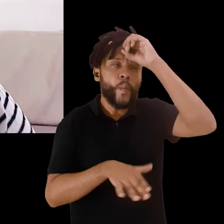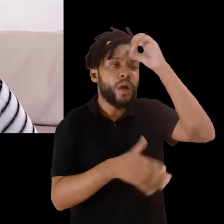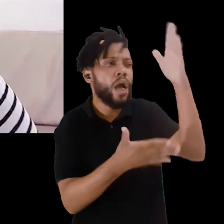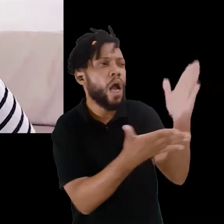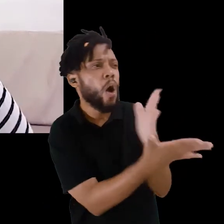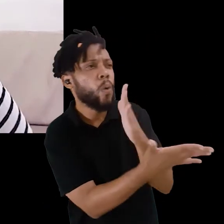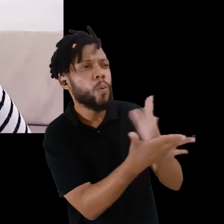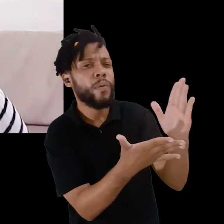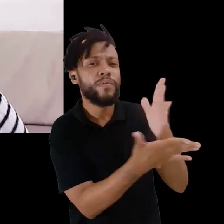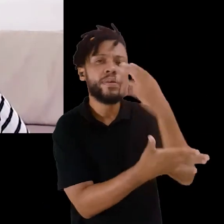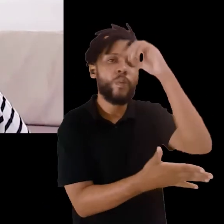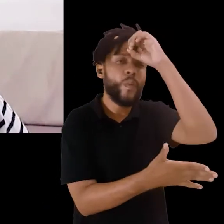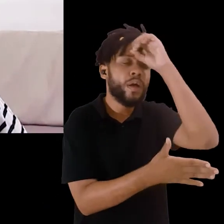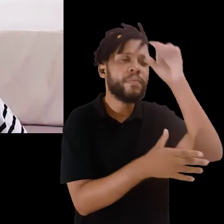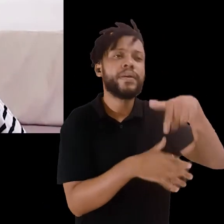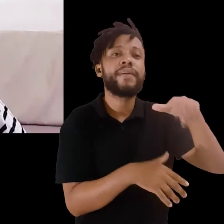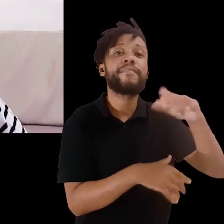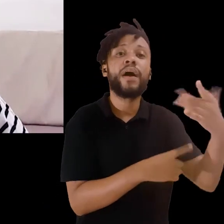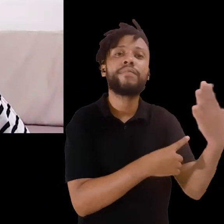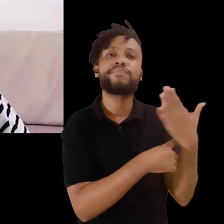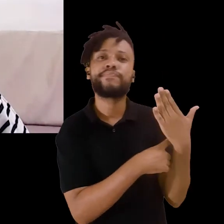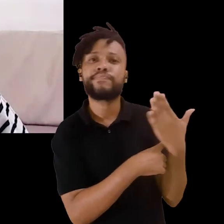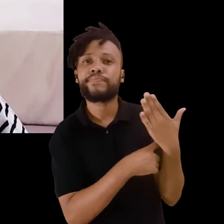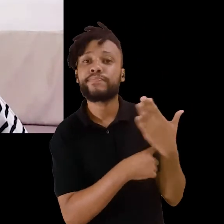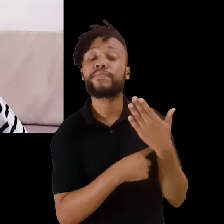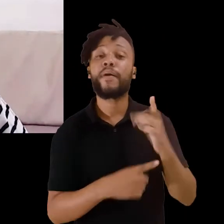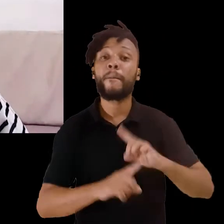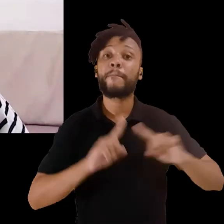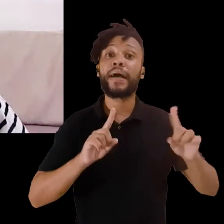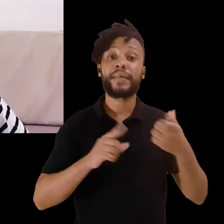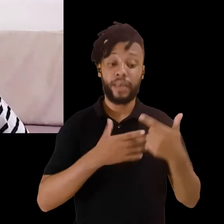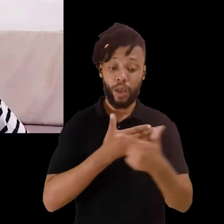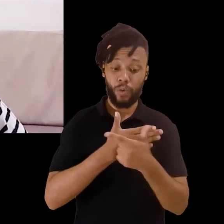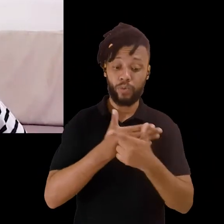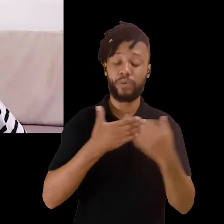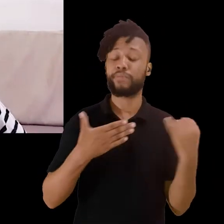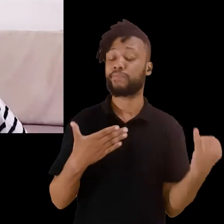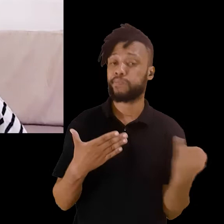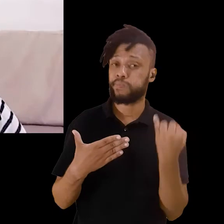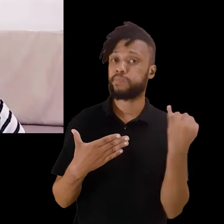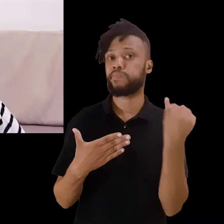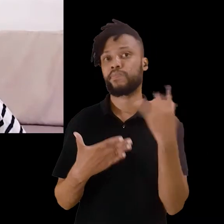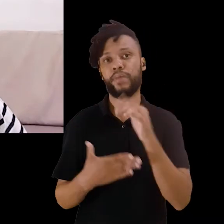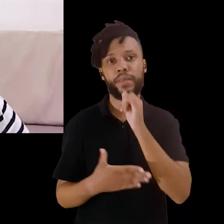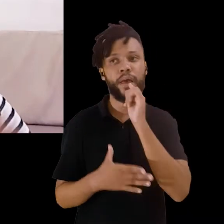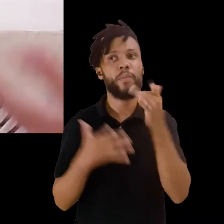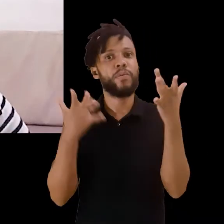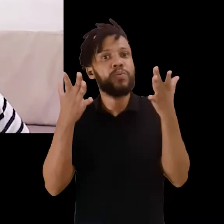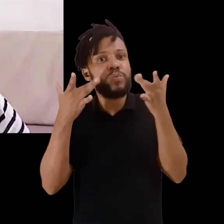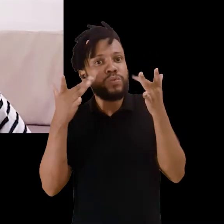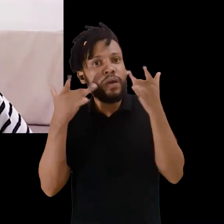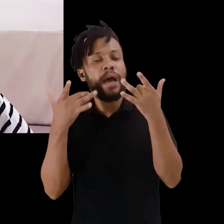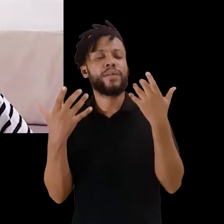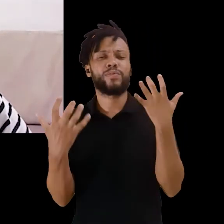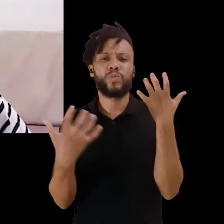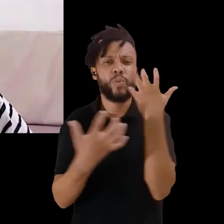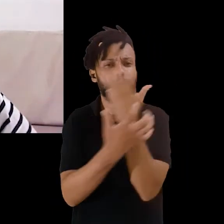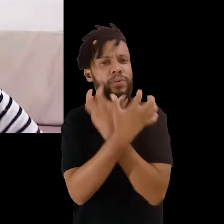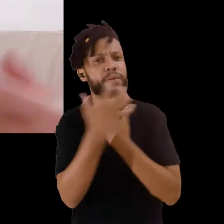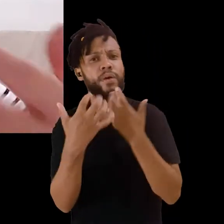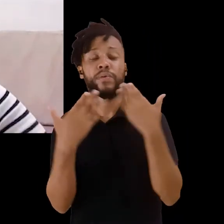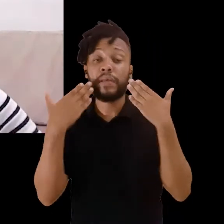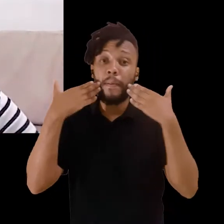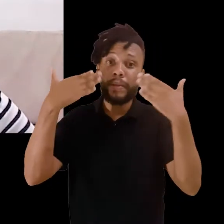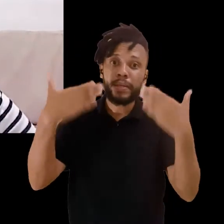são algumas das pessoas que vão te ajudar. Mas as funções de maior relevância, no caso de um teatro musical,